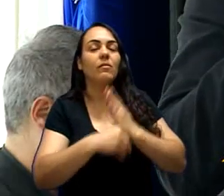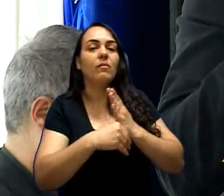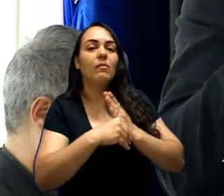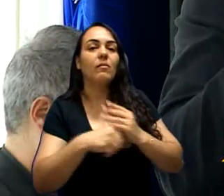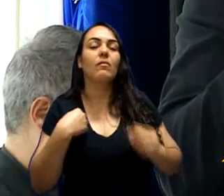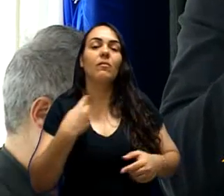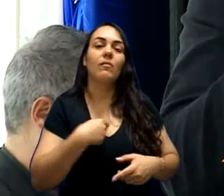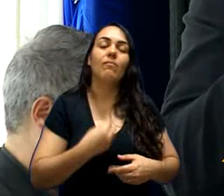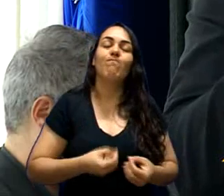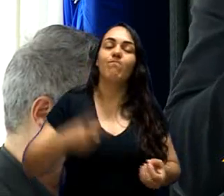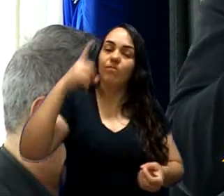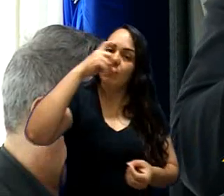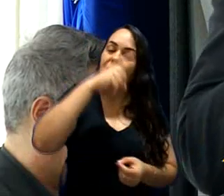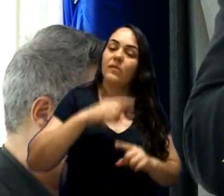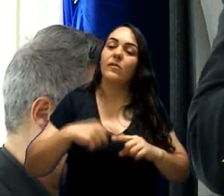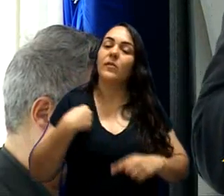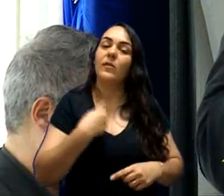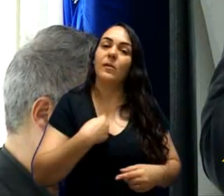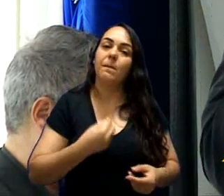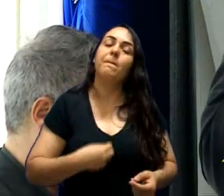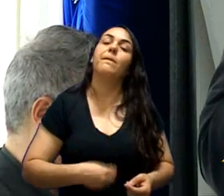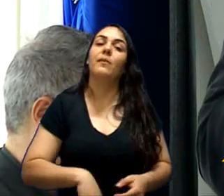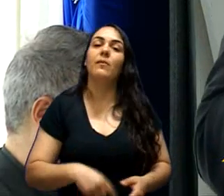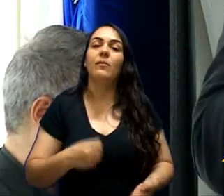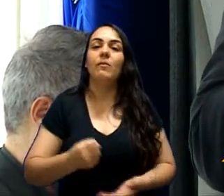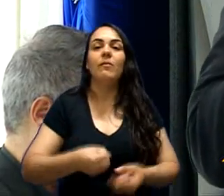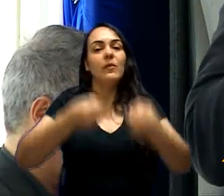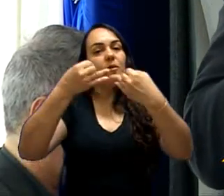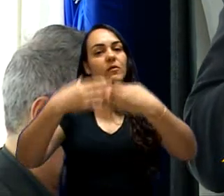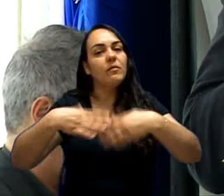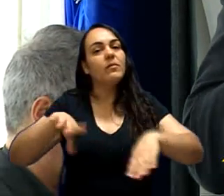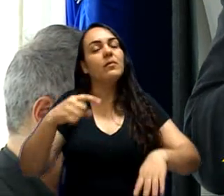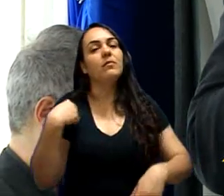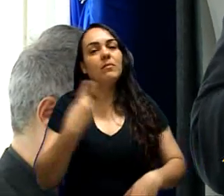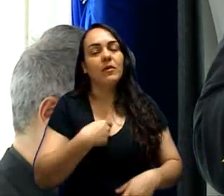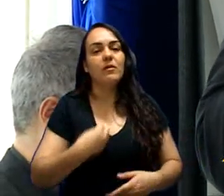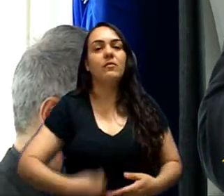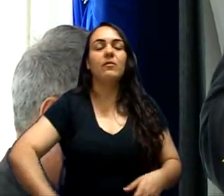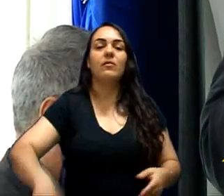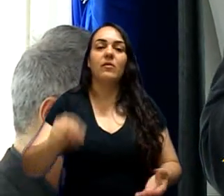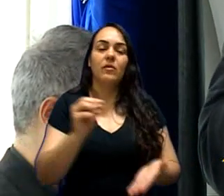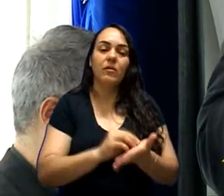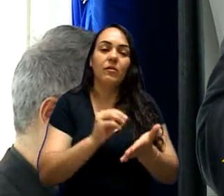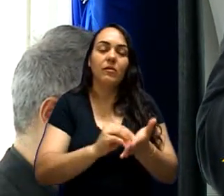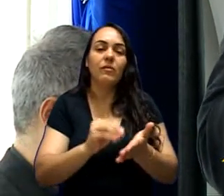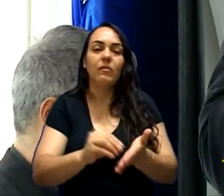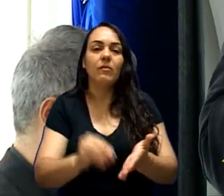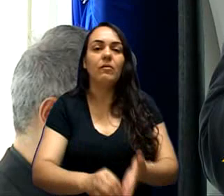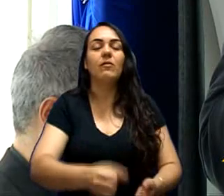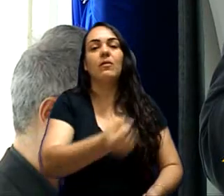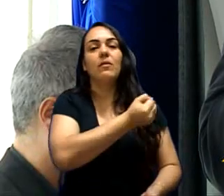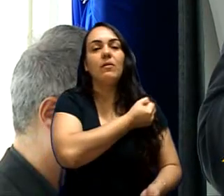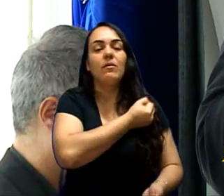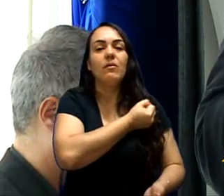somos orientados a usar um código e uma denominação. Fazemos, aprovamos em primeira e segunda